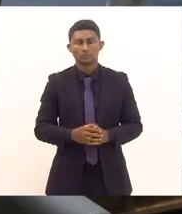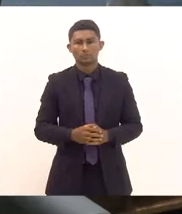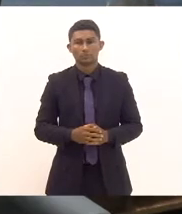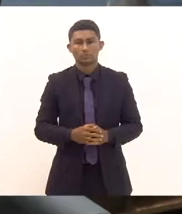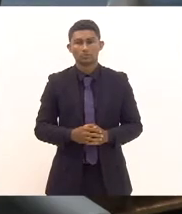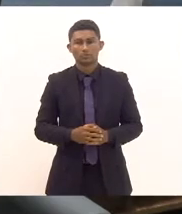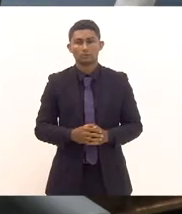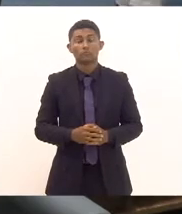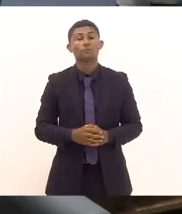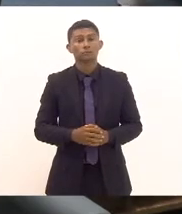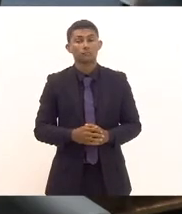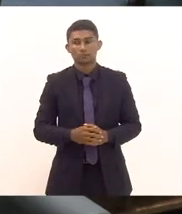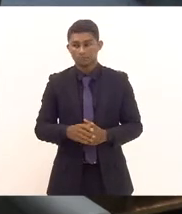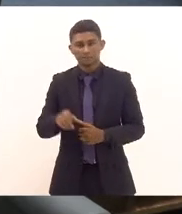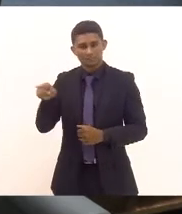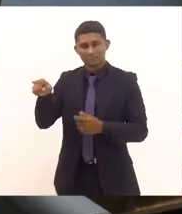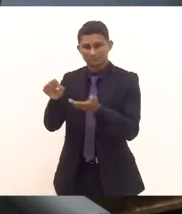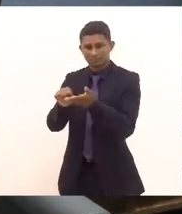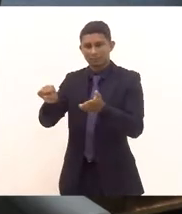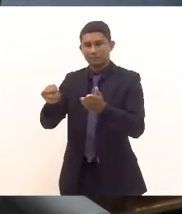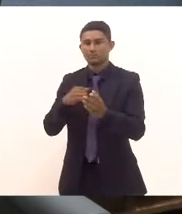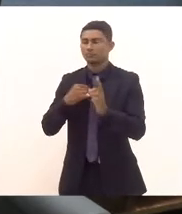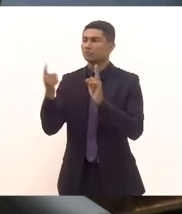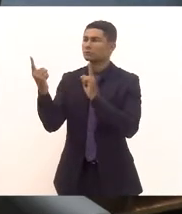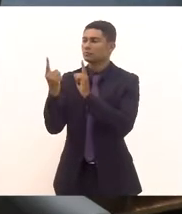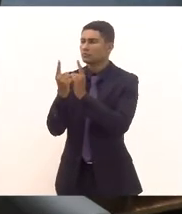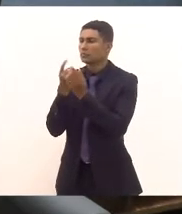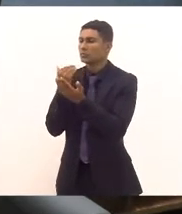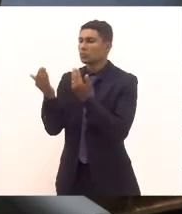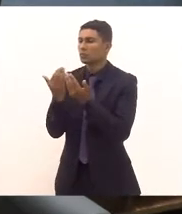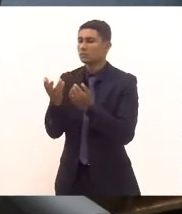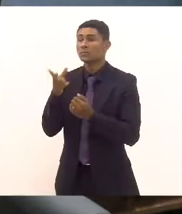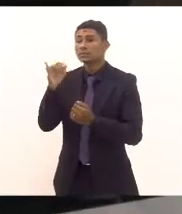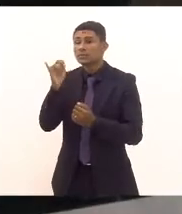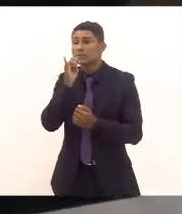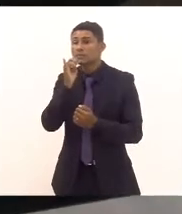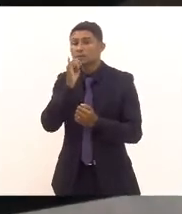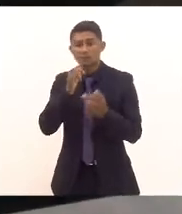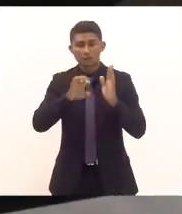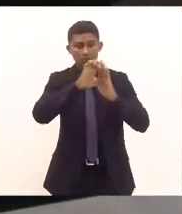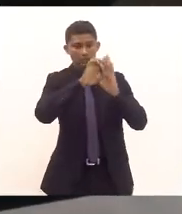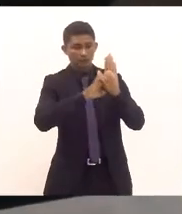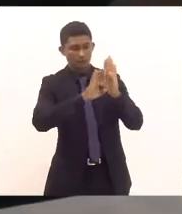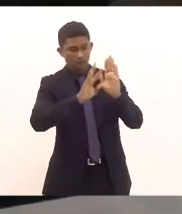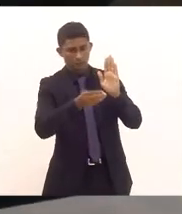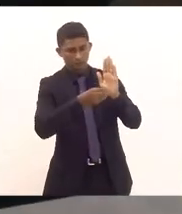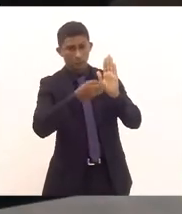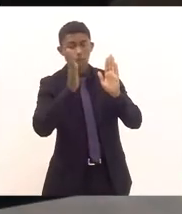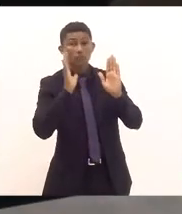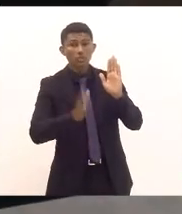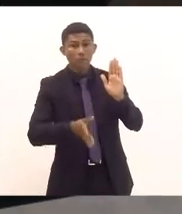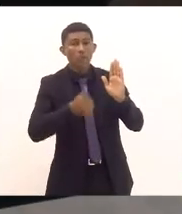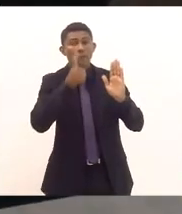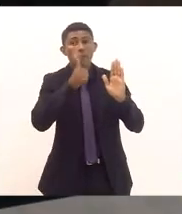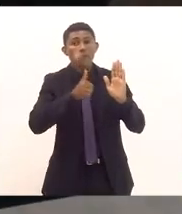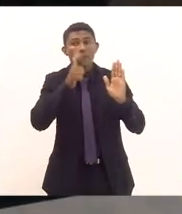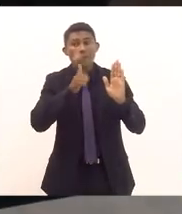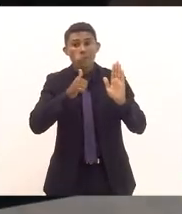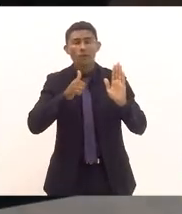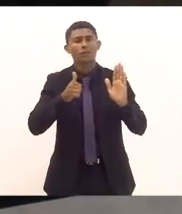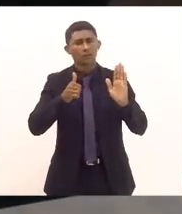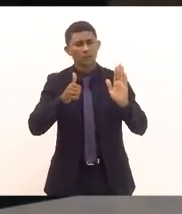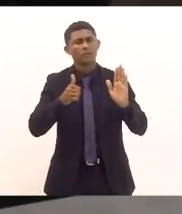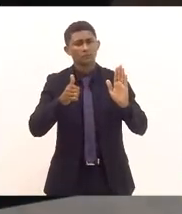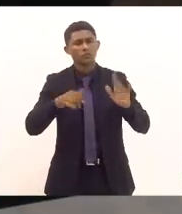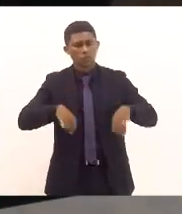e eu tava comentando com o autor que sem meta já se referisse a Mulheres vítimas de violência já abrangia todos esses